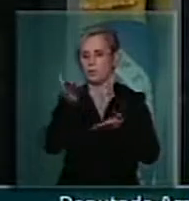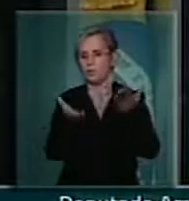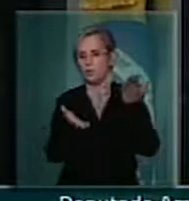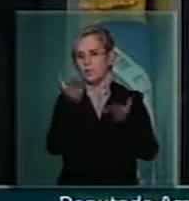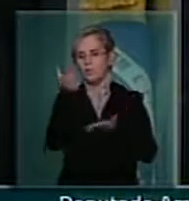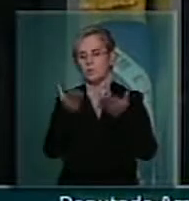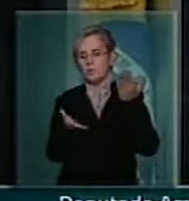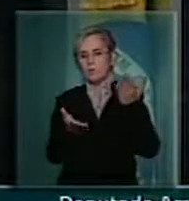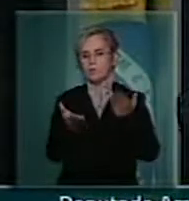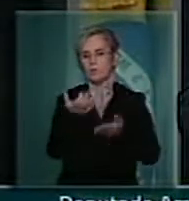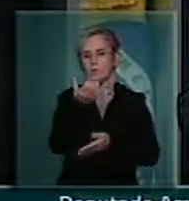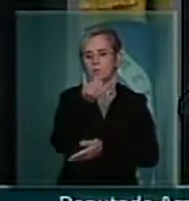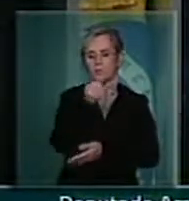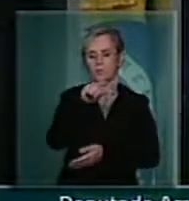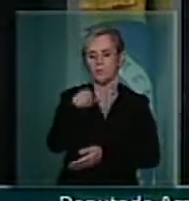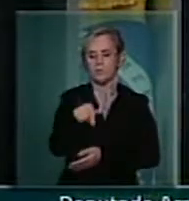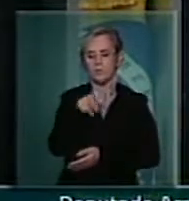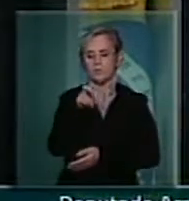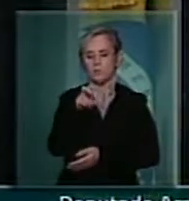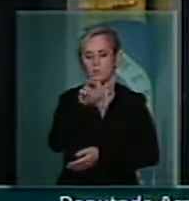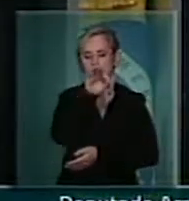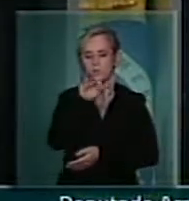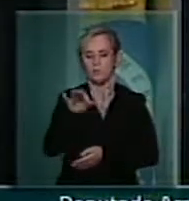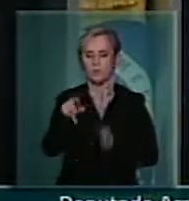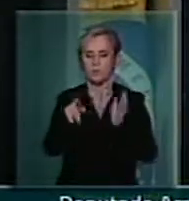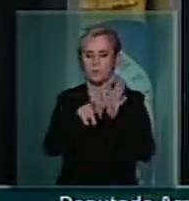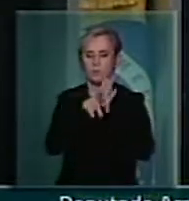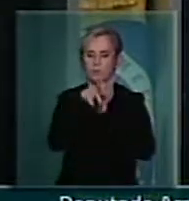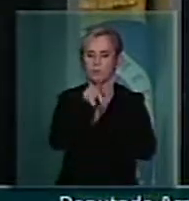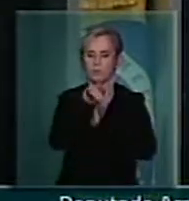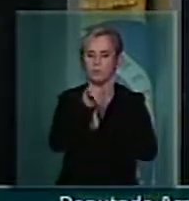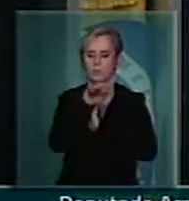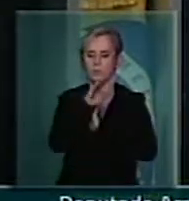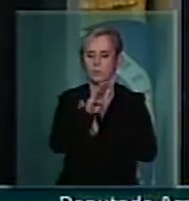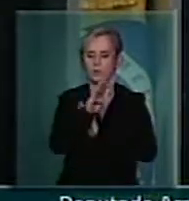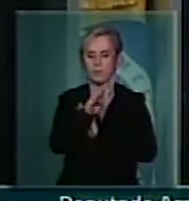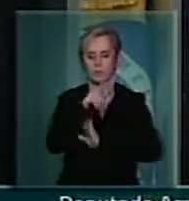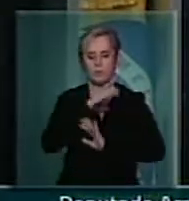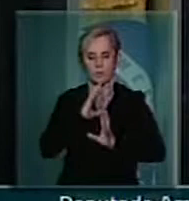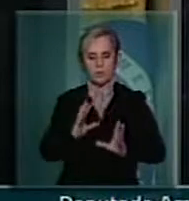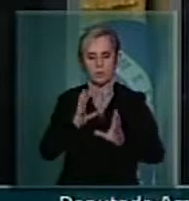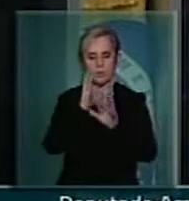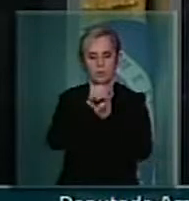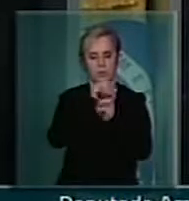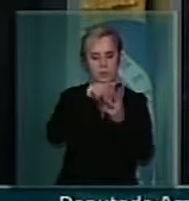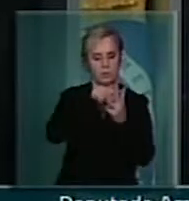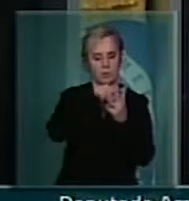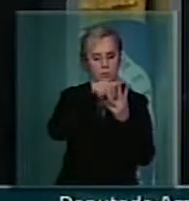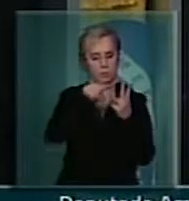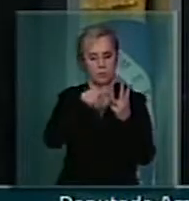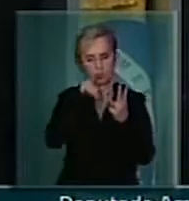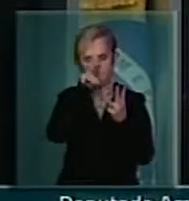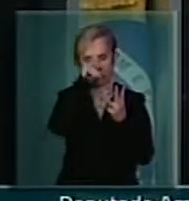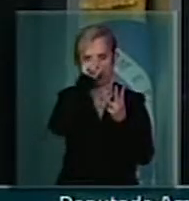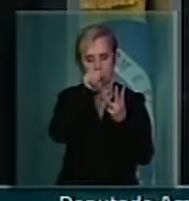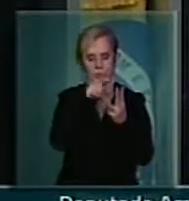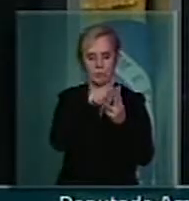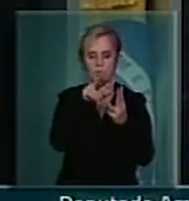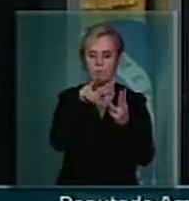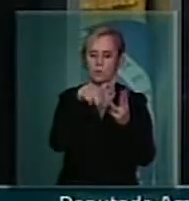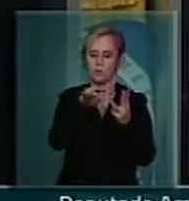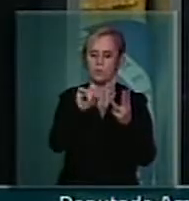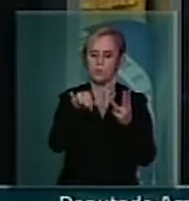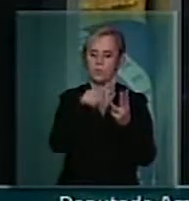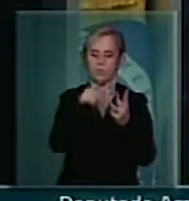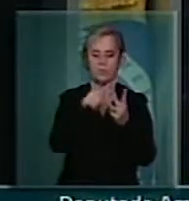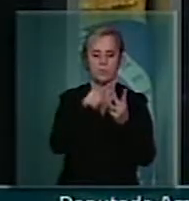a 6,5% do PIB. Somando-se as três esferas, União, Estados e